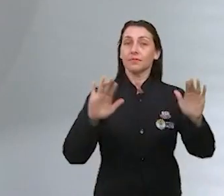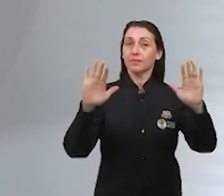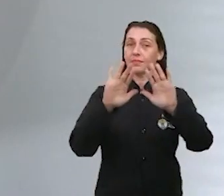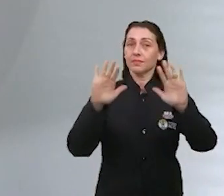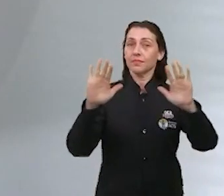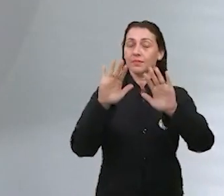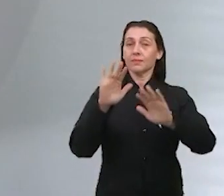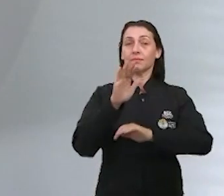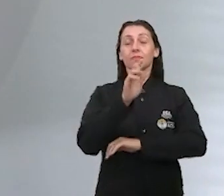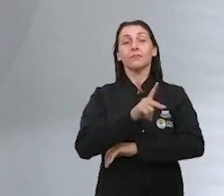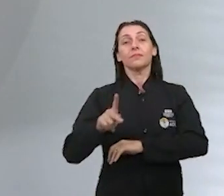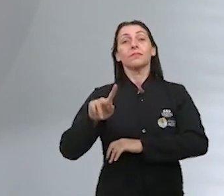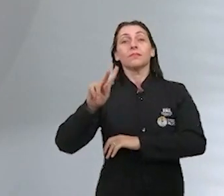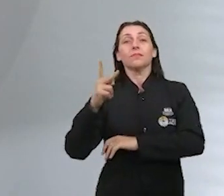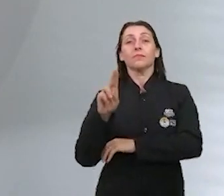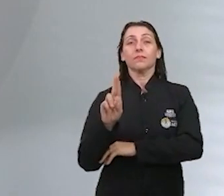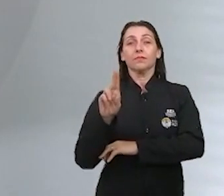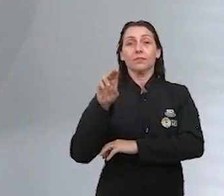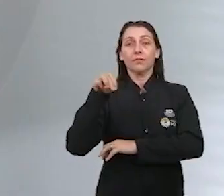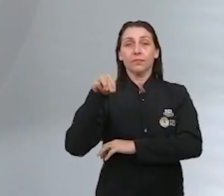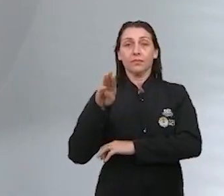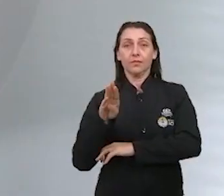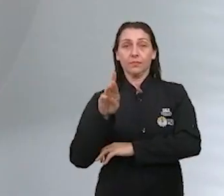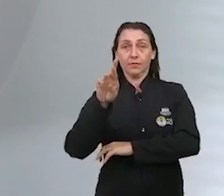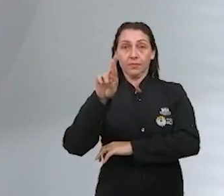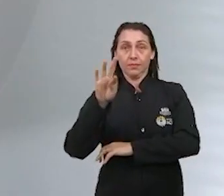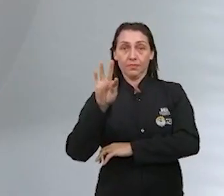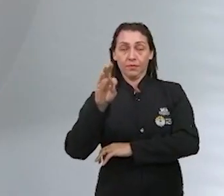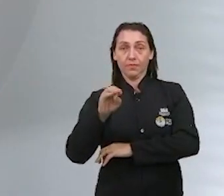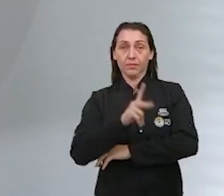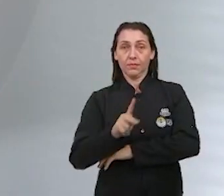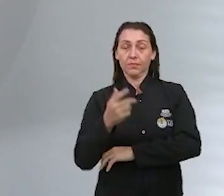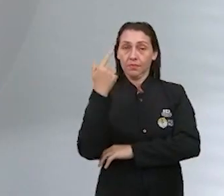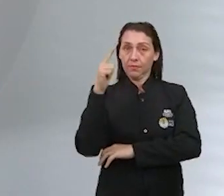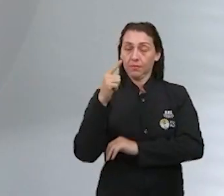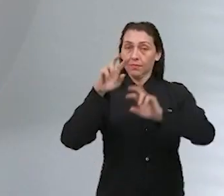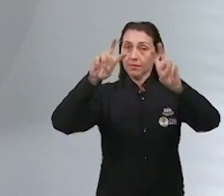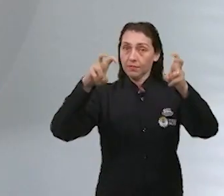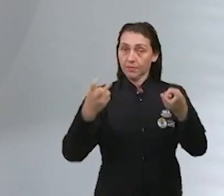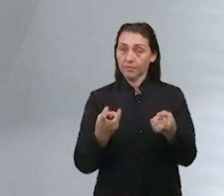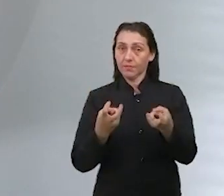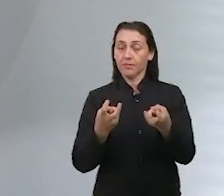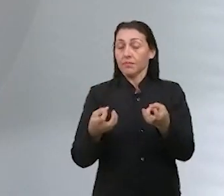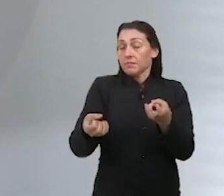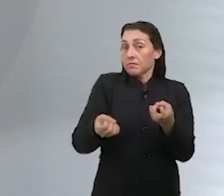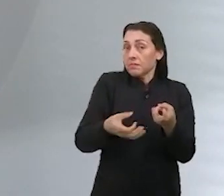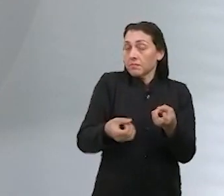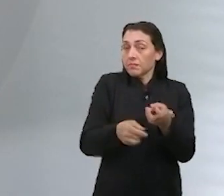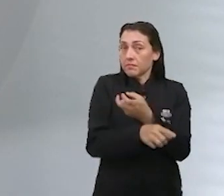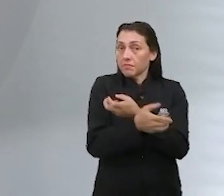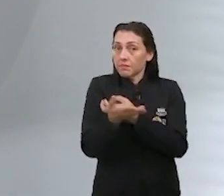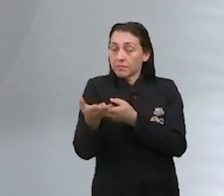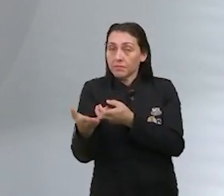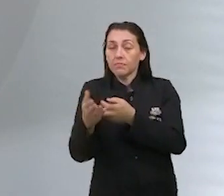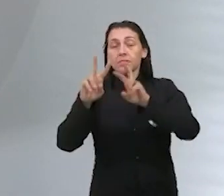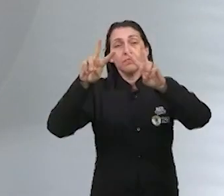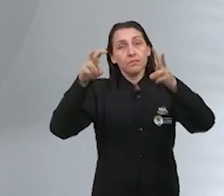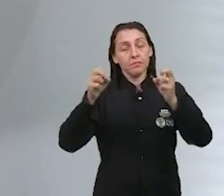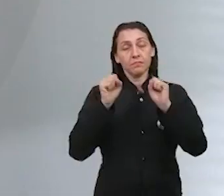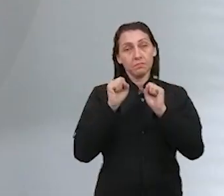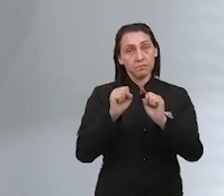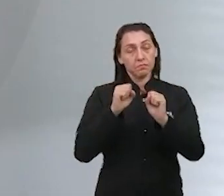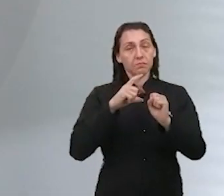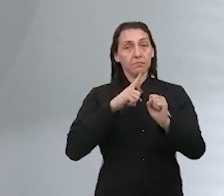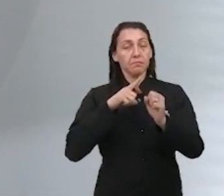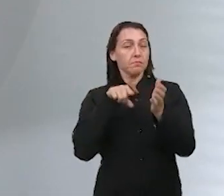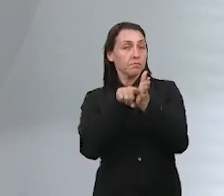Olá pessoal, sou o professor Humberto Miranda, professor de Geografia e vim trazer mais um tema de atualidades para vocês. Esse tema tanto pode cair